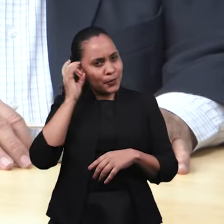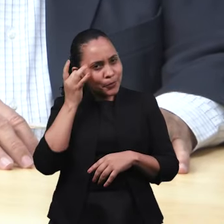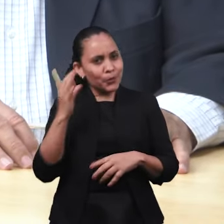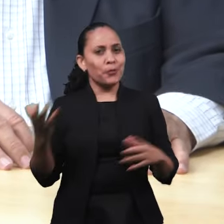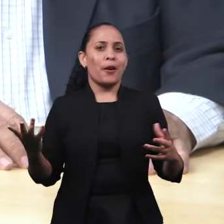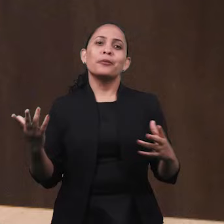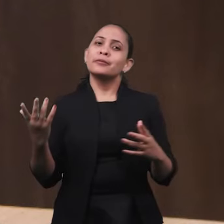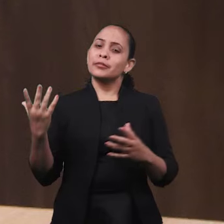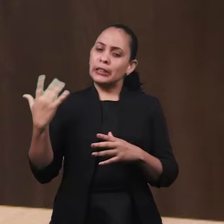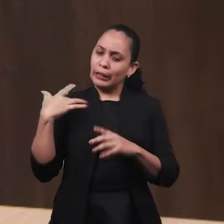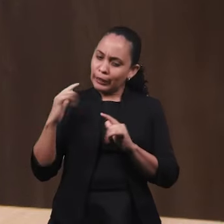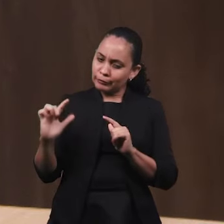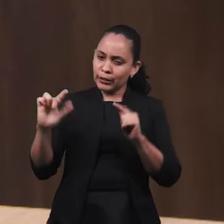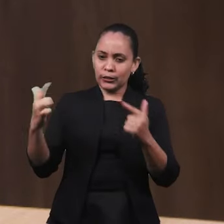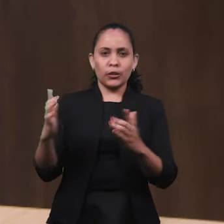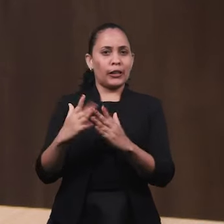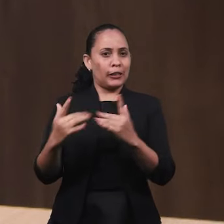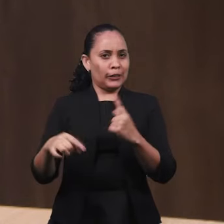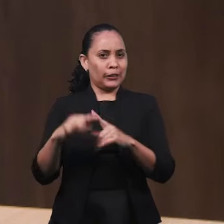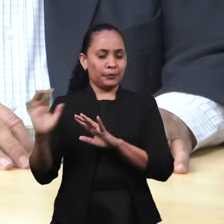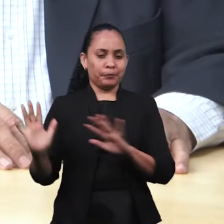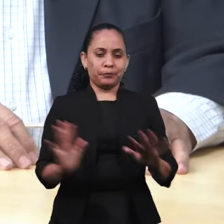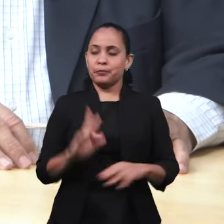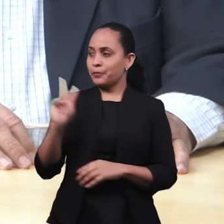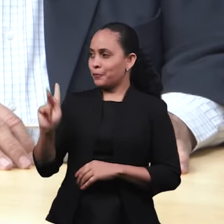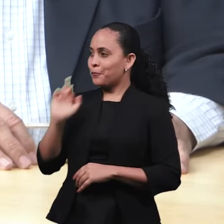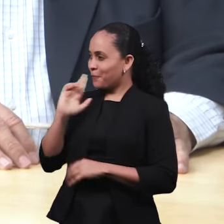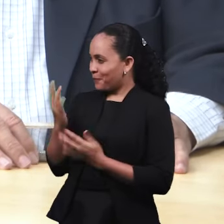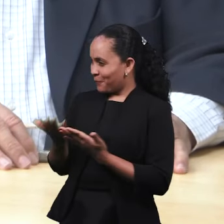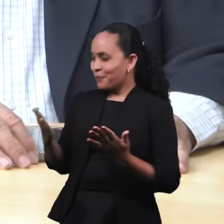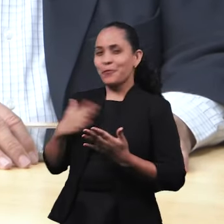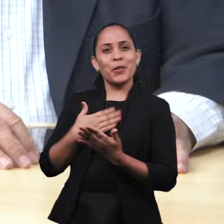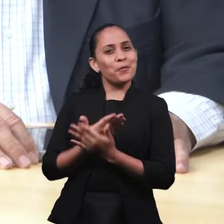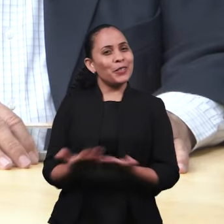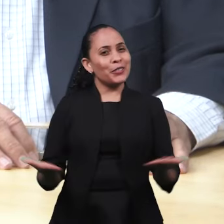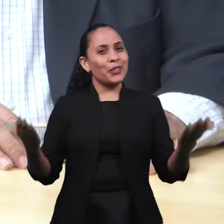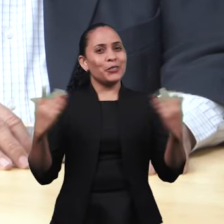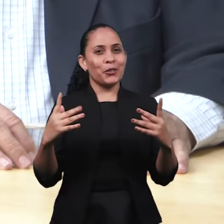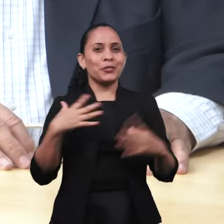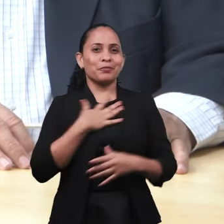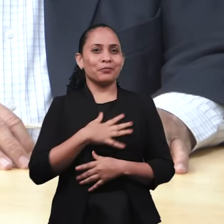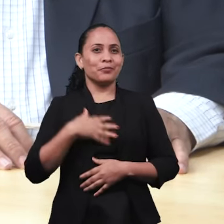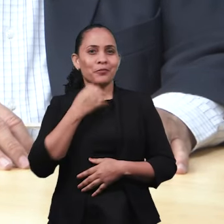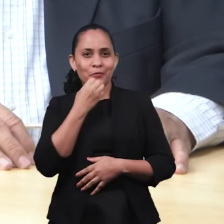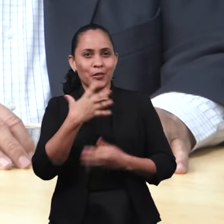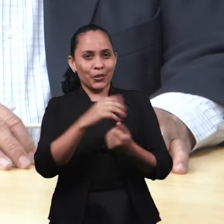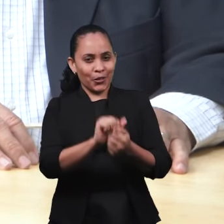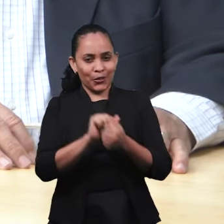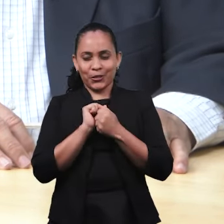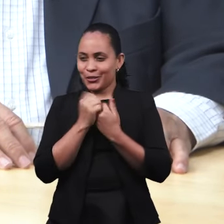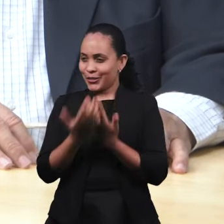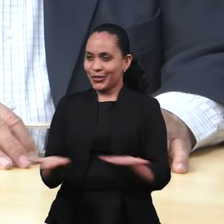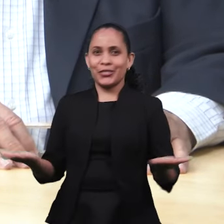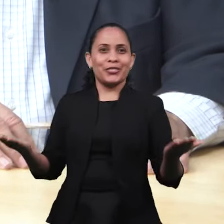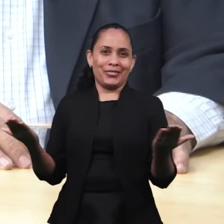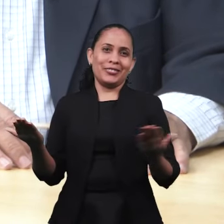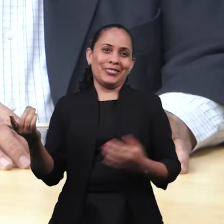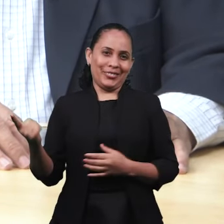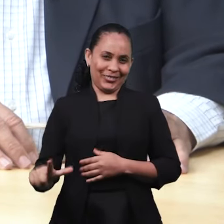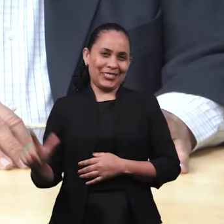nas igrejas. Amém. Priscila. Paz do Senhor, Leonice, paz do Senhor a todos os irmãos. Um prazer estar conosco, com todos aqui